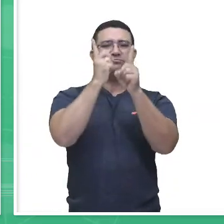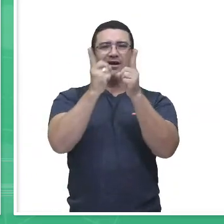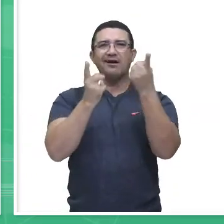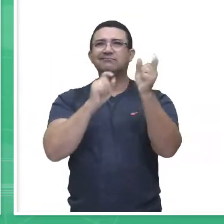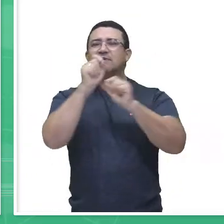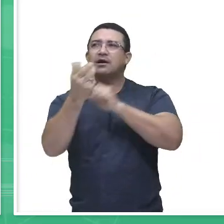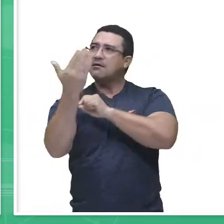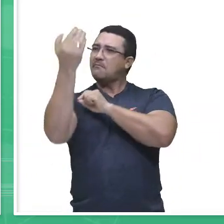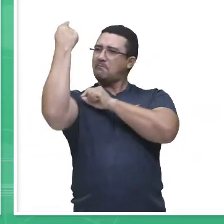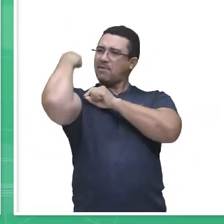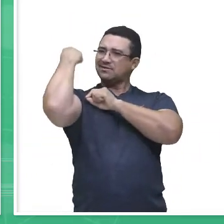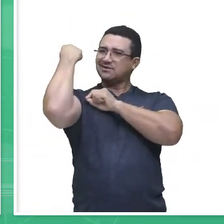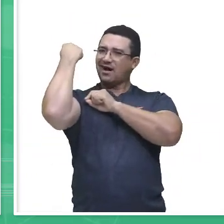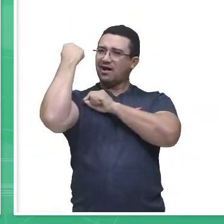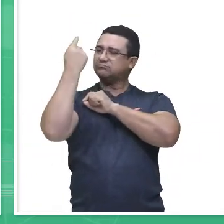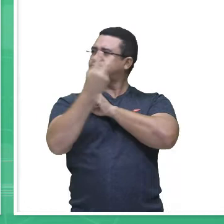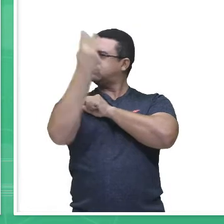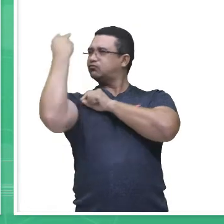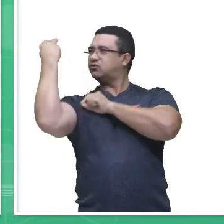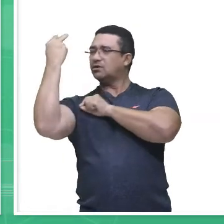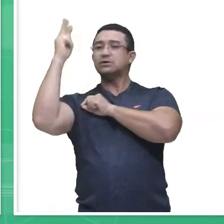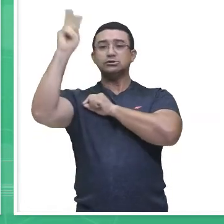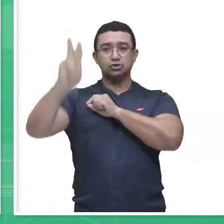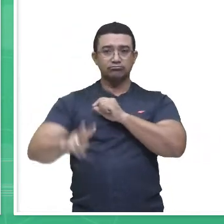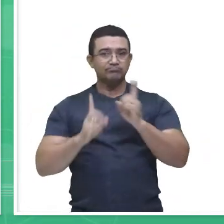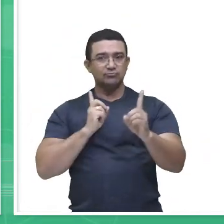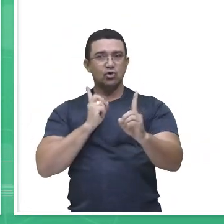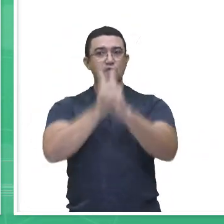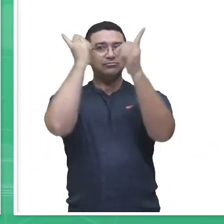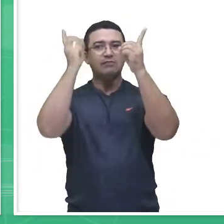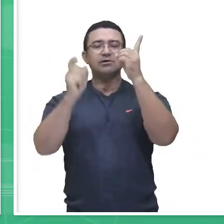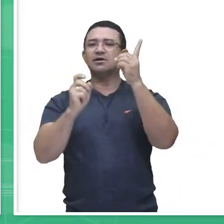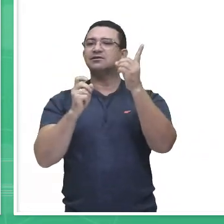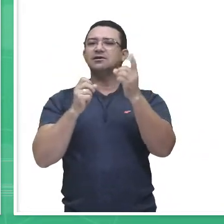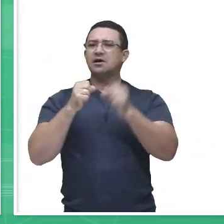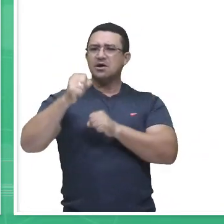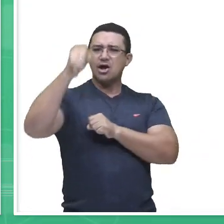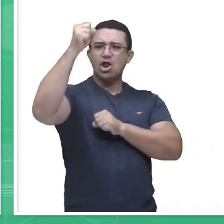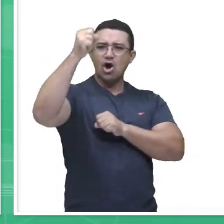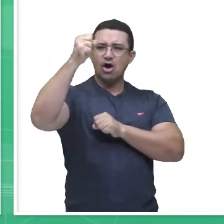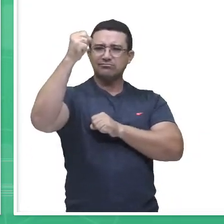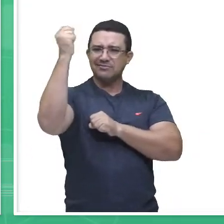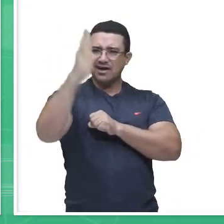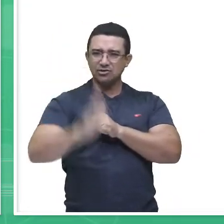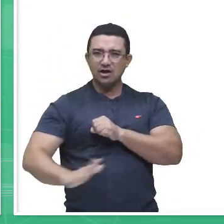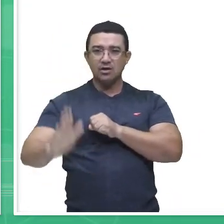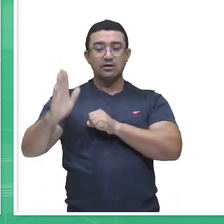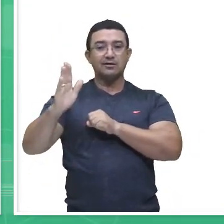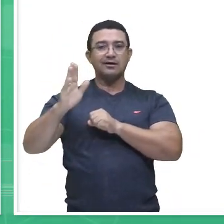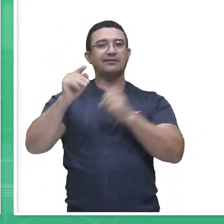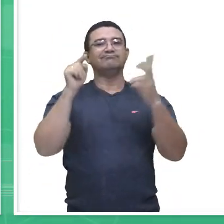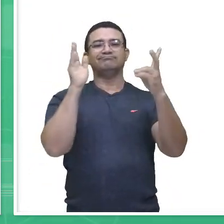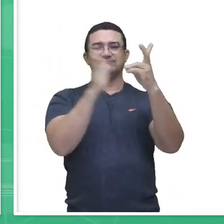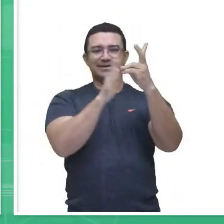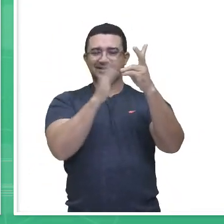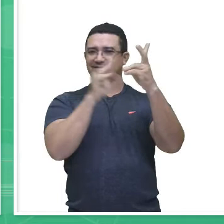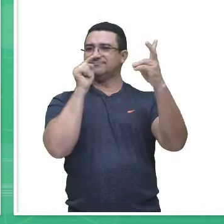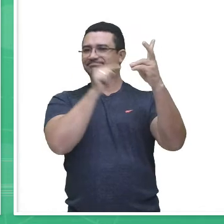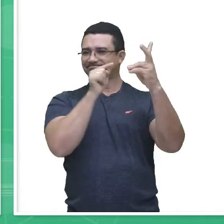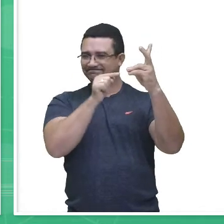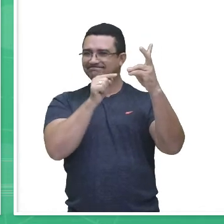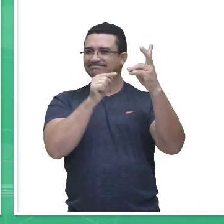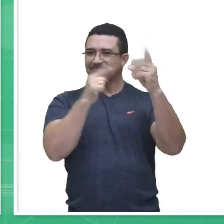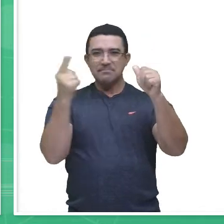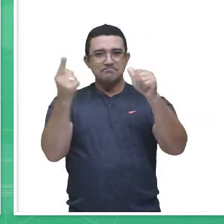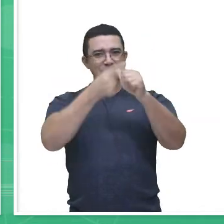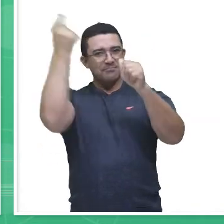passado histórico, certo? Eu vou ter que encontrar um herói nacional. E quem será esse herói nacional? O índio. E o índio, nesse primeiro momento,